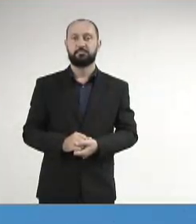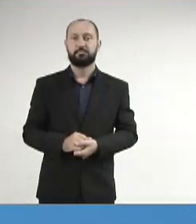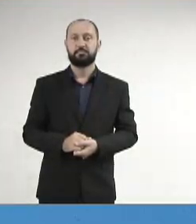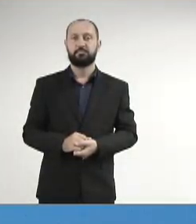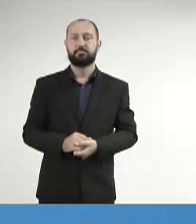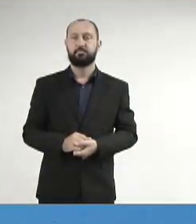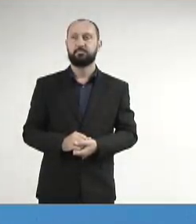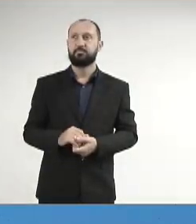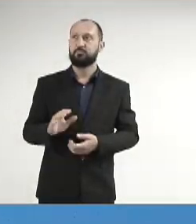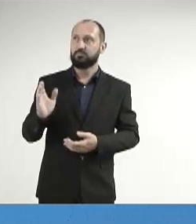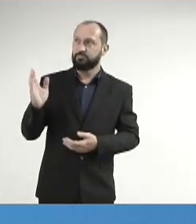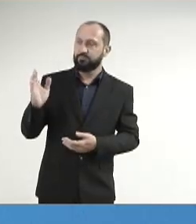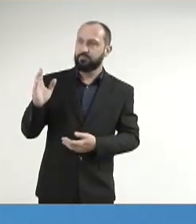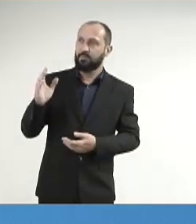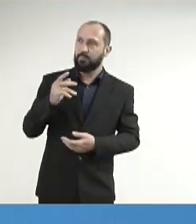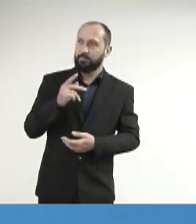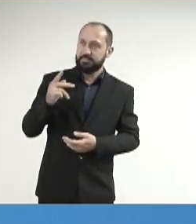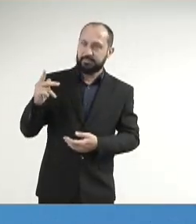Senhor presidente,